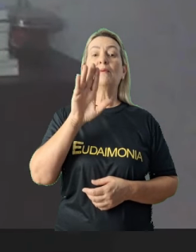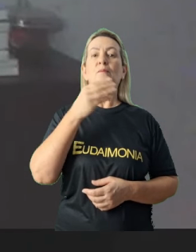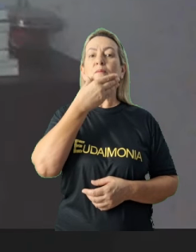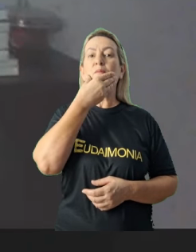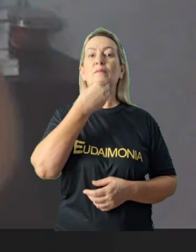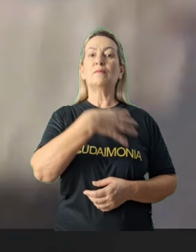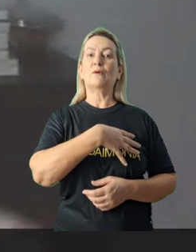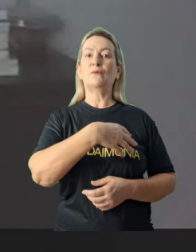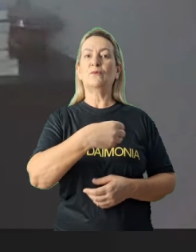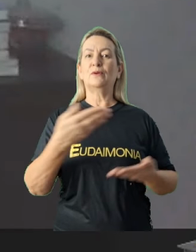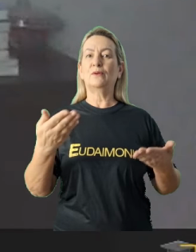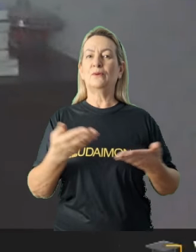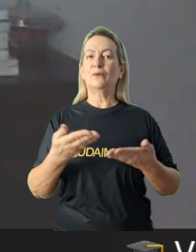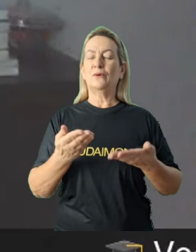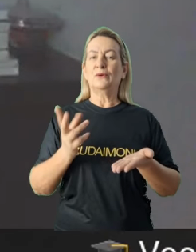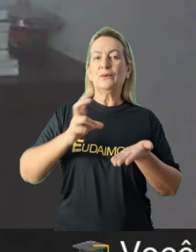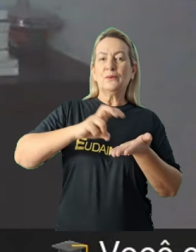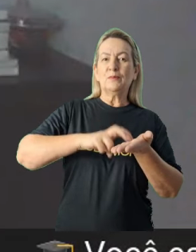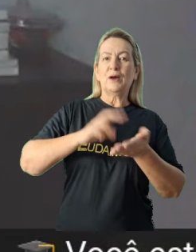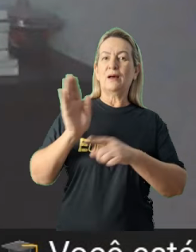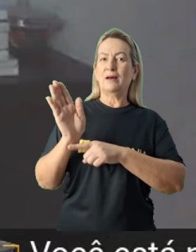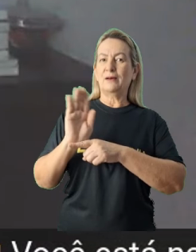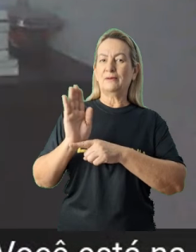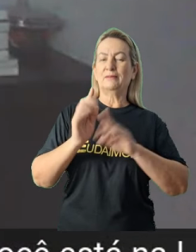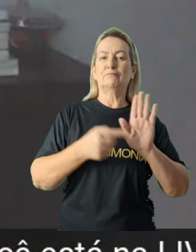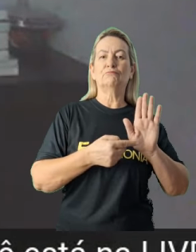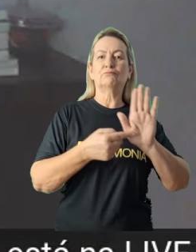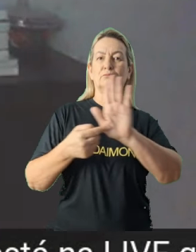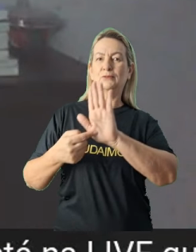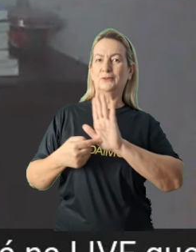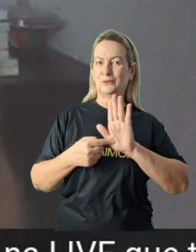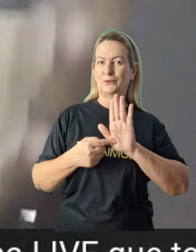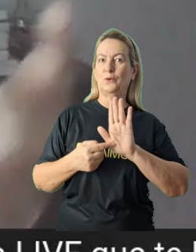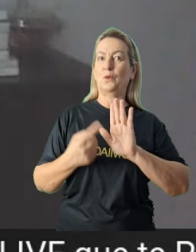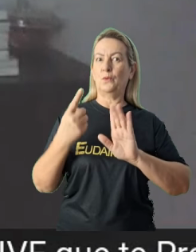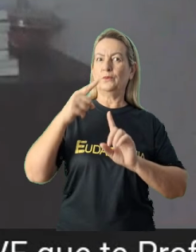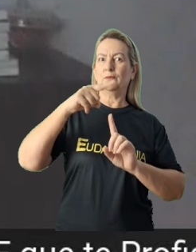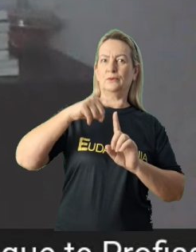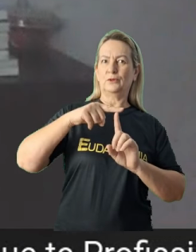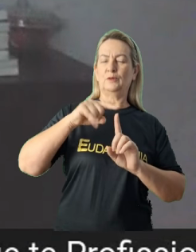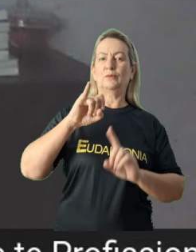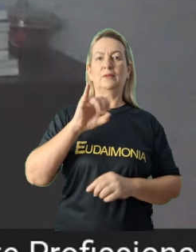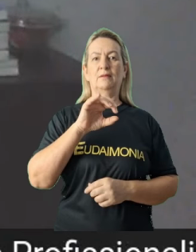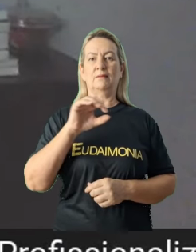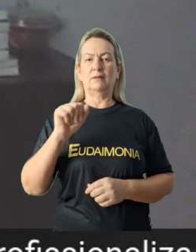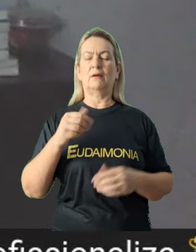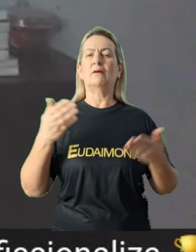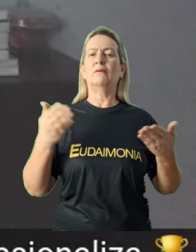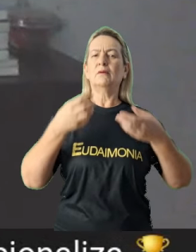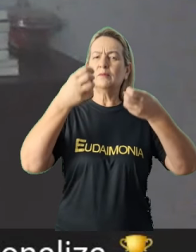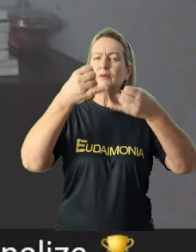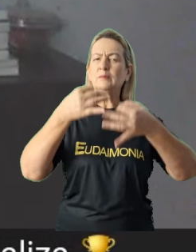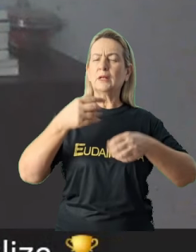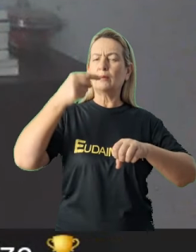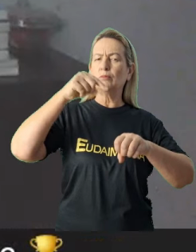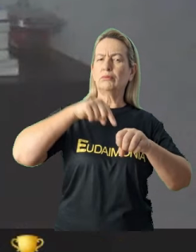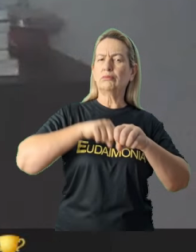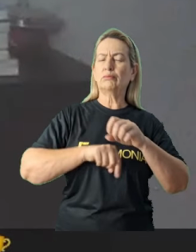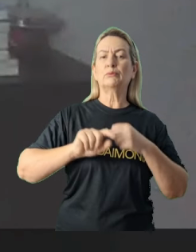né? Existem tantas outras, mas hoje nós vamos focar nessa, eu vou colocar esse exemplo, mas nós vamos discutir de uma maneira ampla sobre este